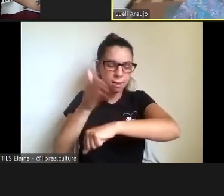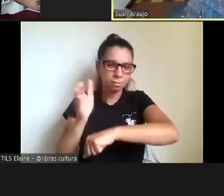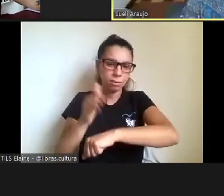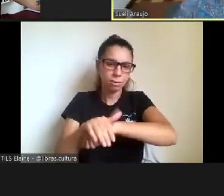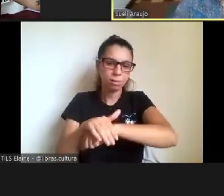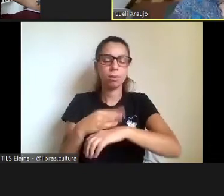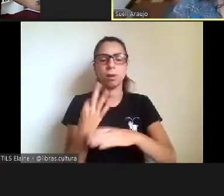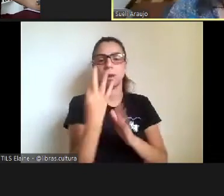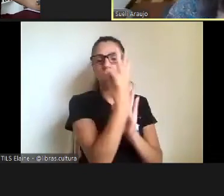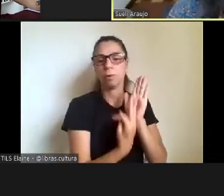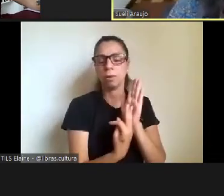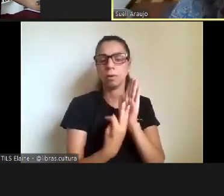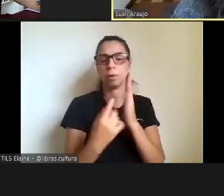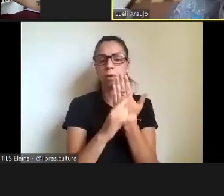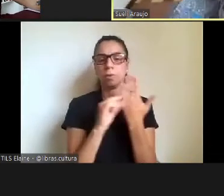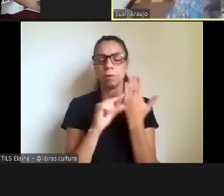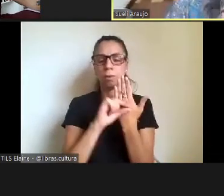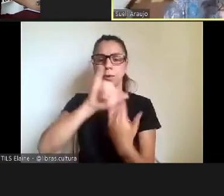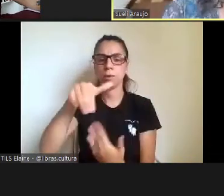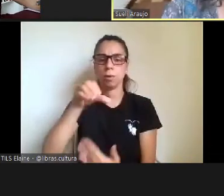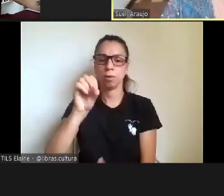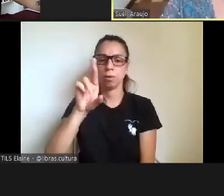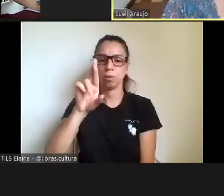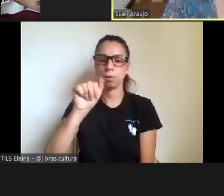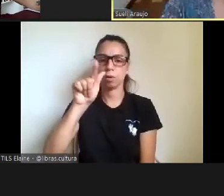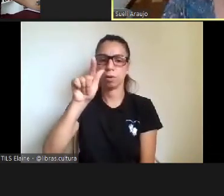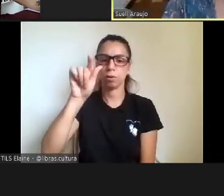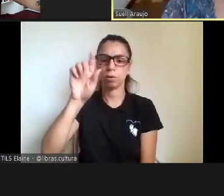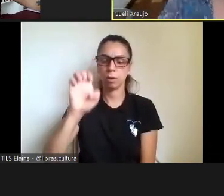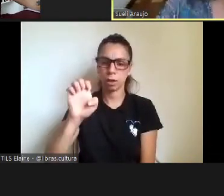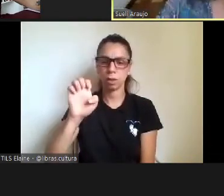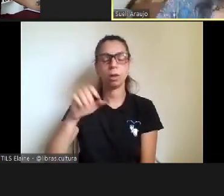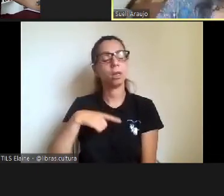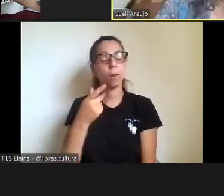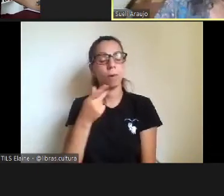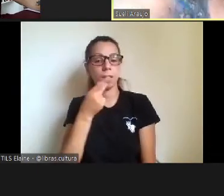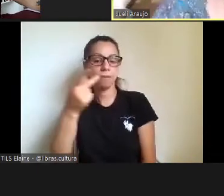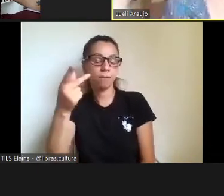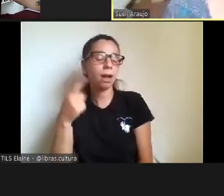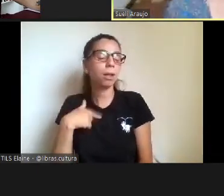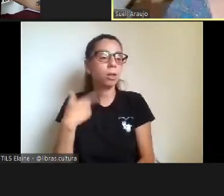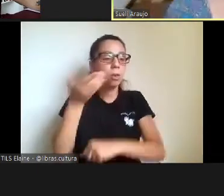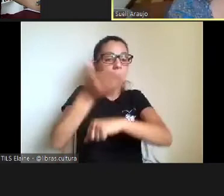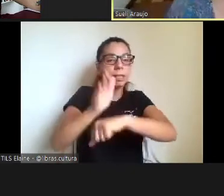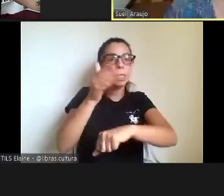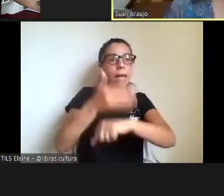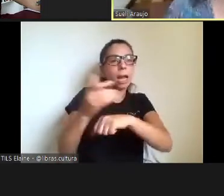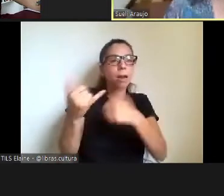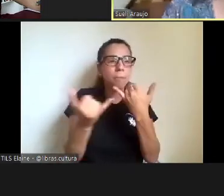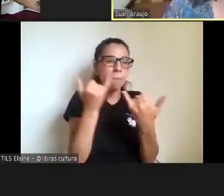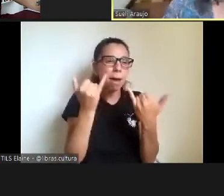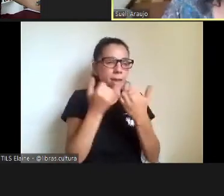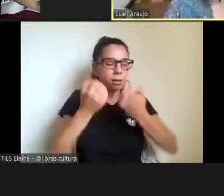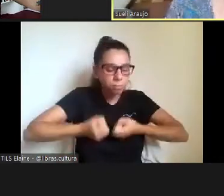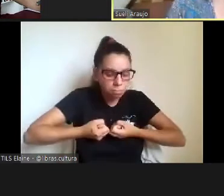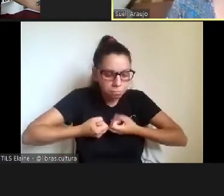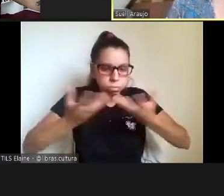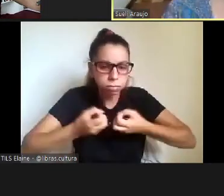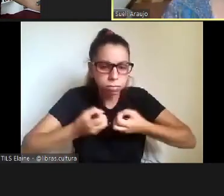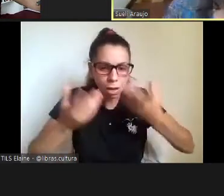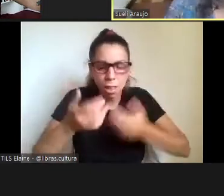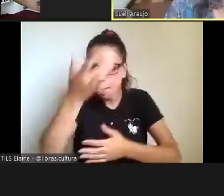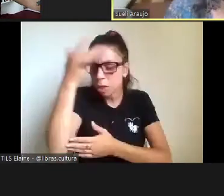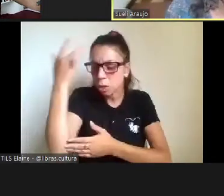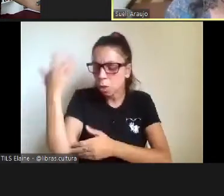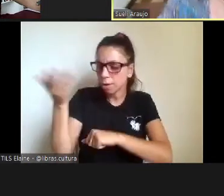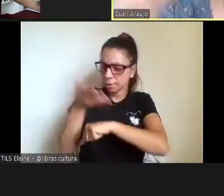texto do Jorge Larrosse. Ele fala em ensaiar-se como um gesto público em que o ensaísta,